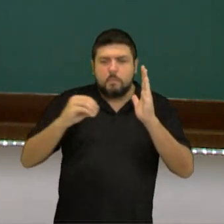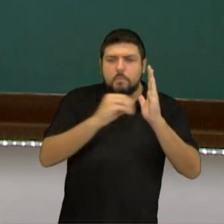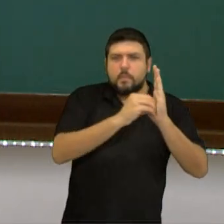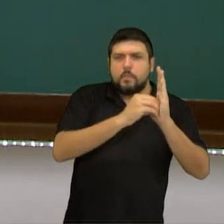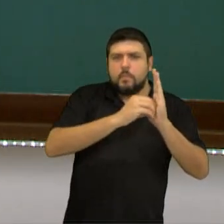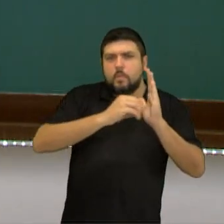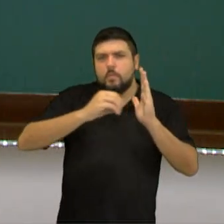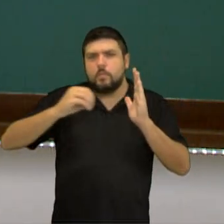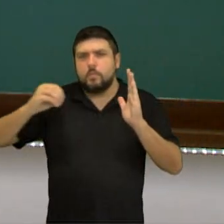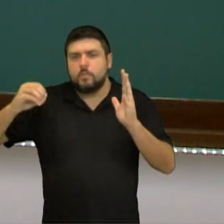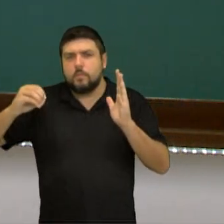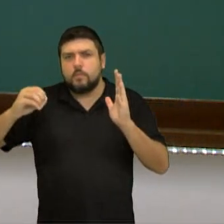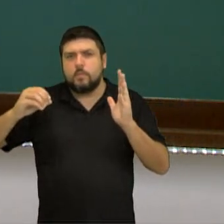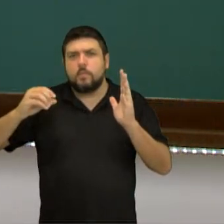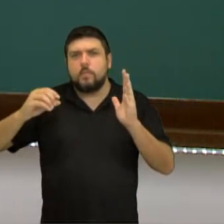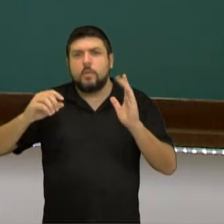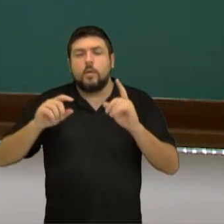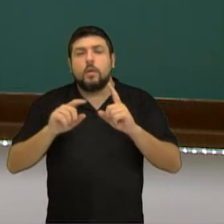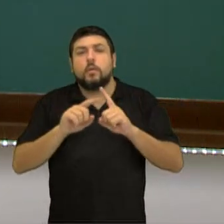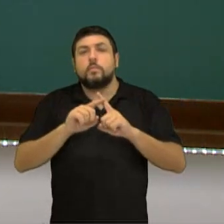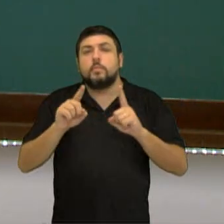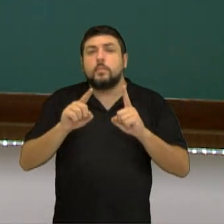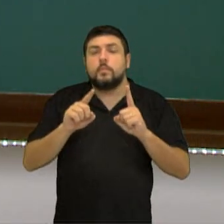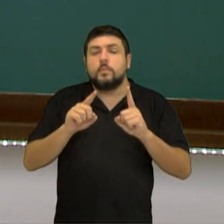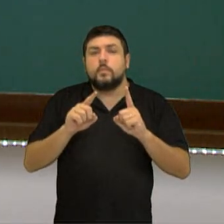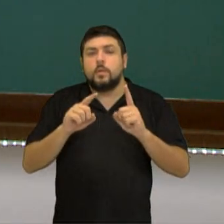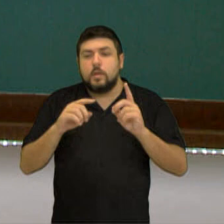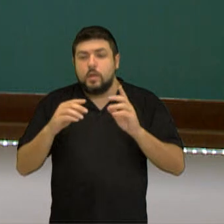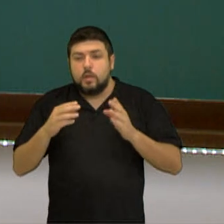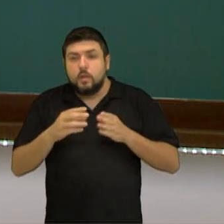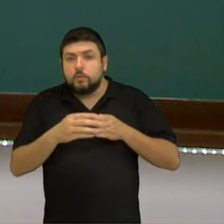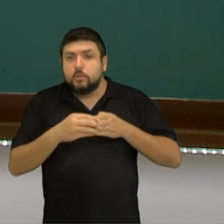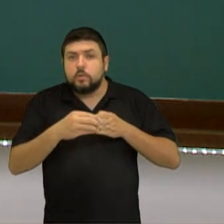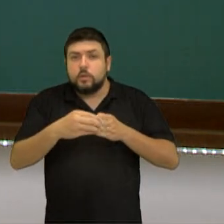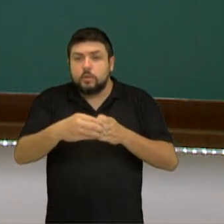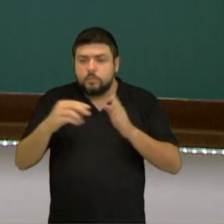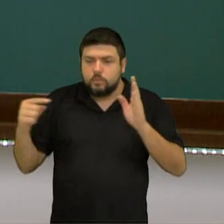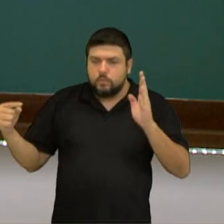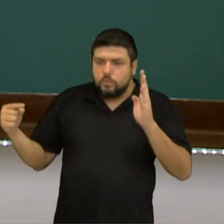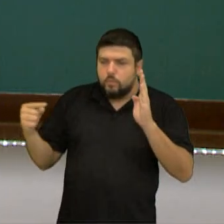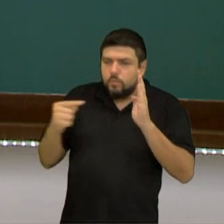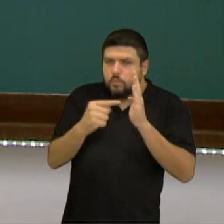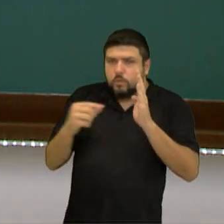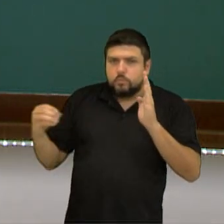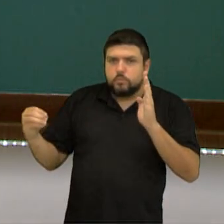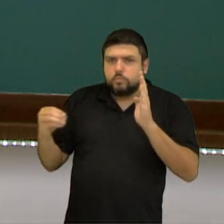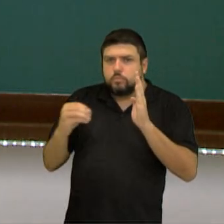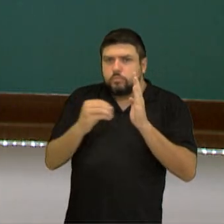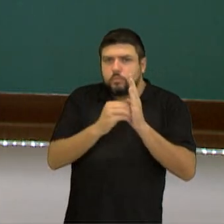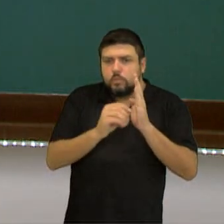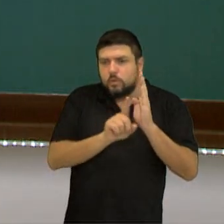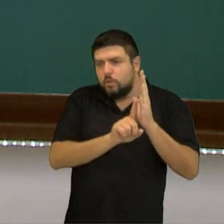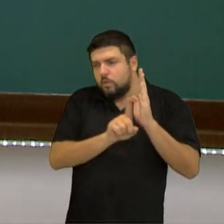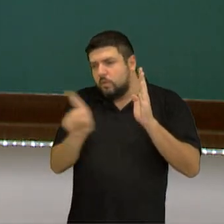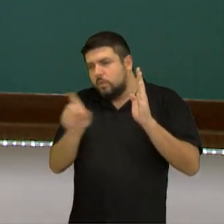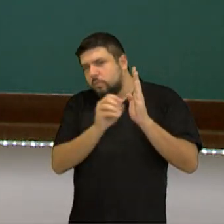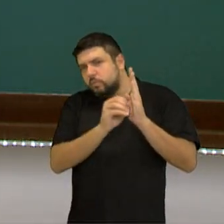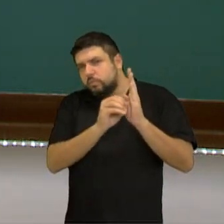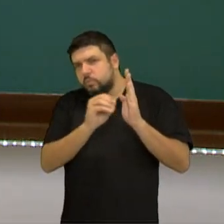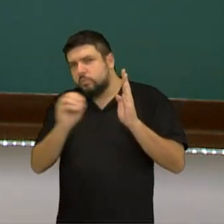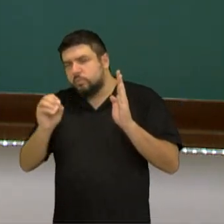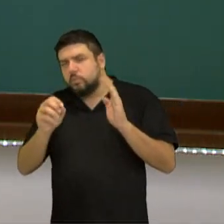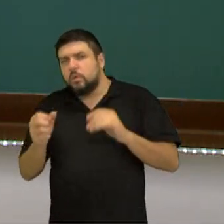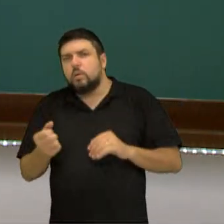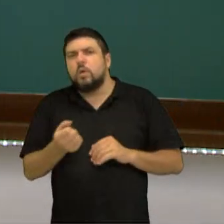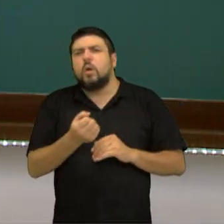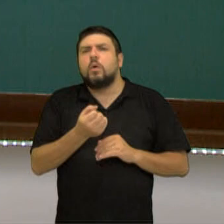a mesma velocidade, mas com um sentido oposto. Houve mudança na quantidade de movimento? Temos que lembrar que a